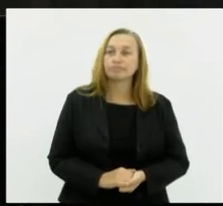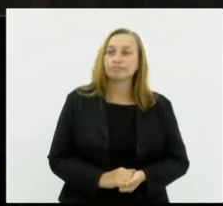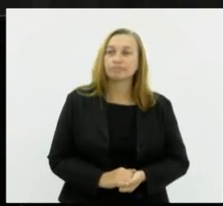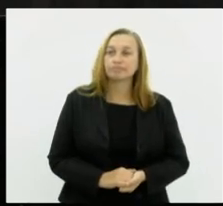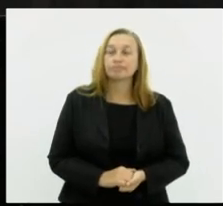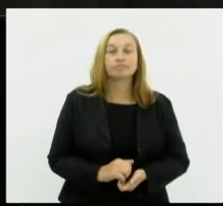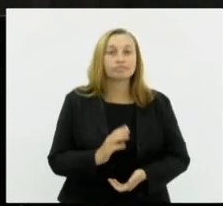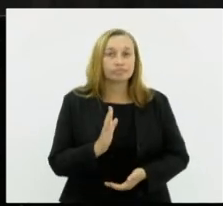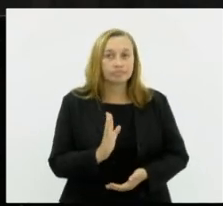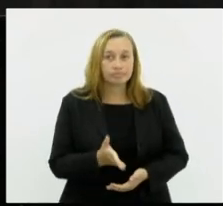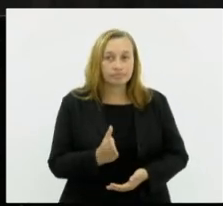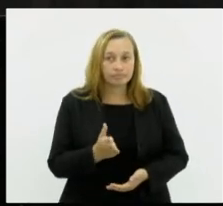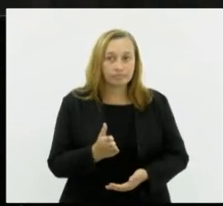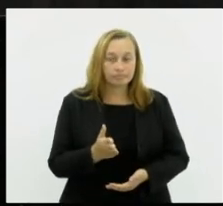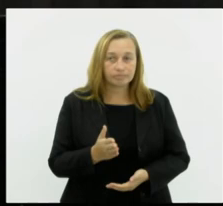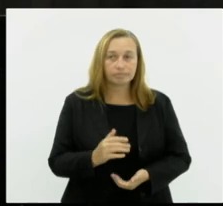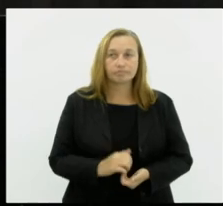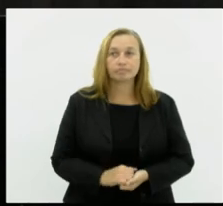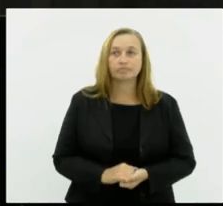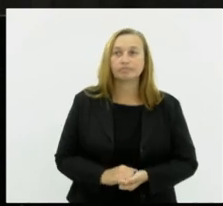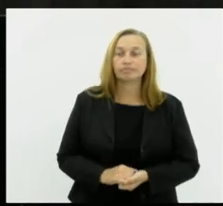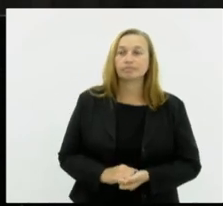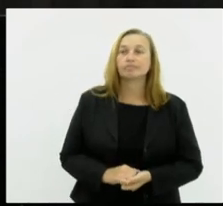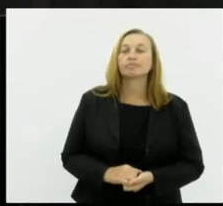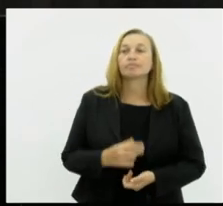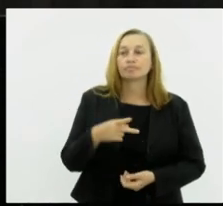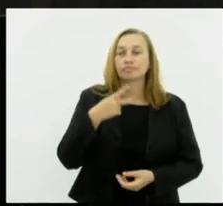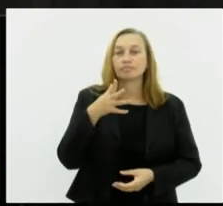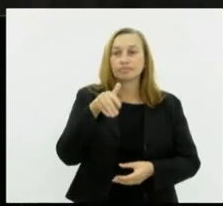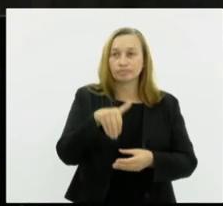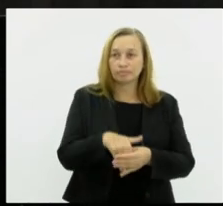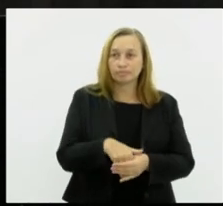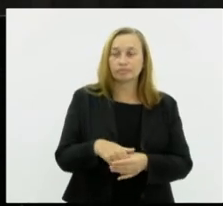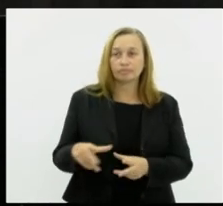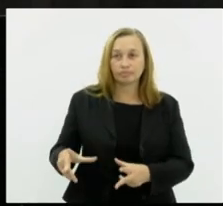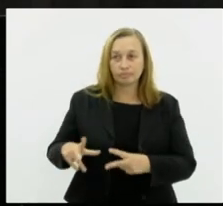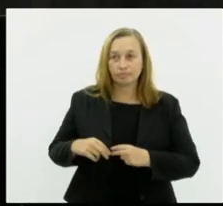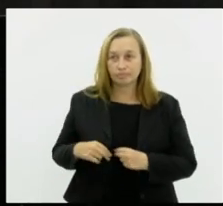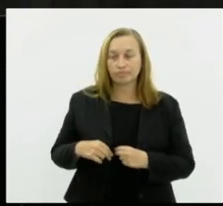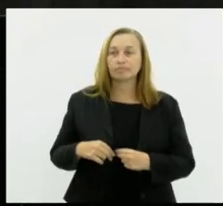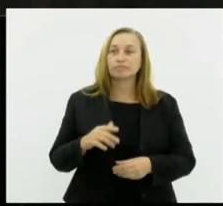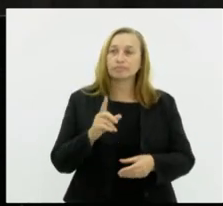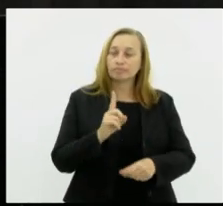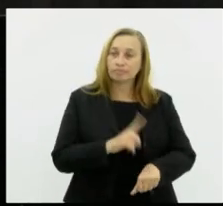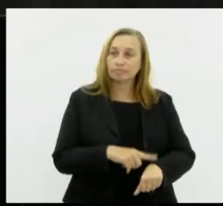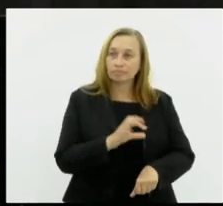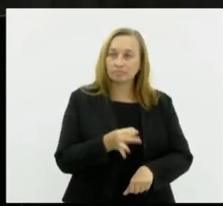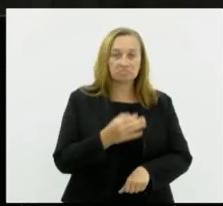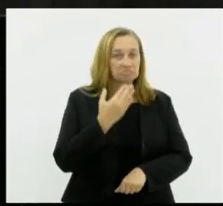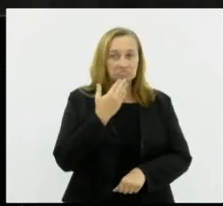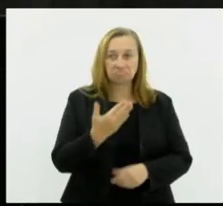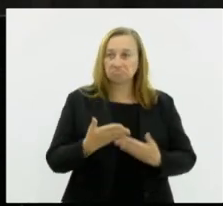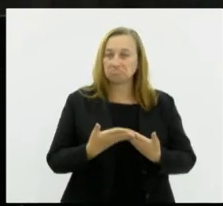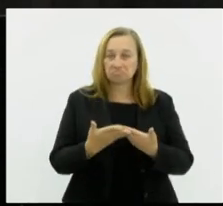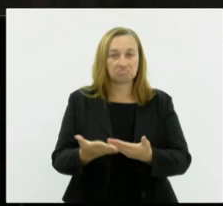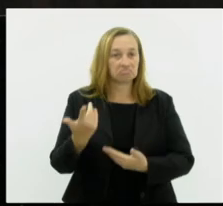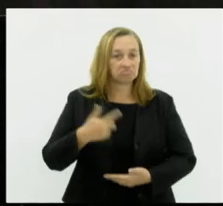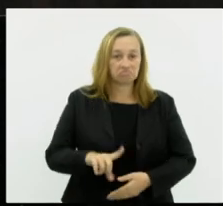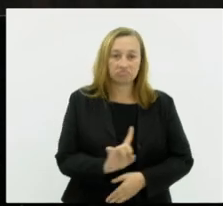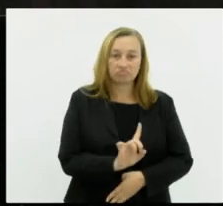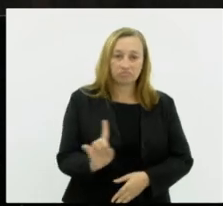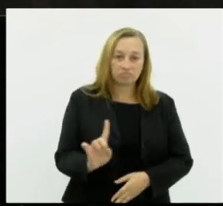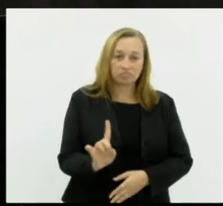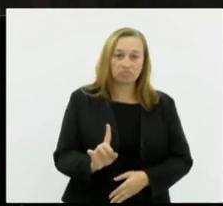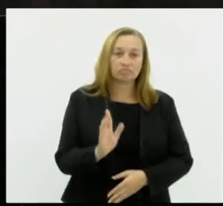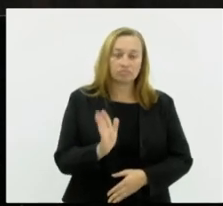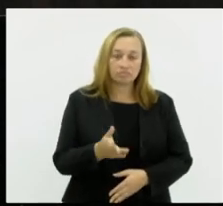como eu já estou sustentando o meu voto do mérito, na hora do mérito eu não vou pedir para encaminhar novamente, já que eu estou